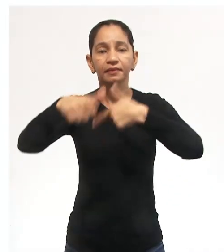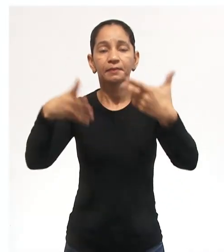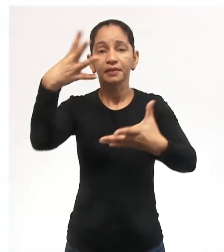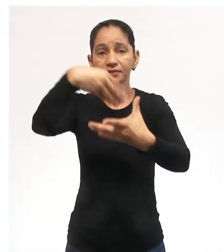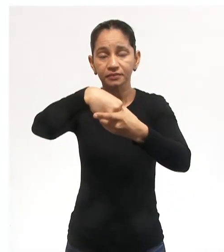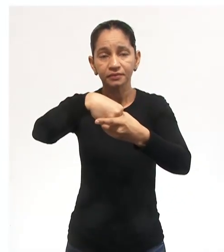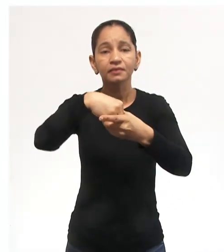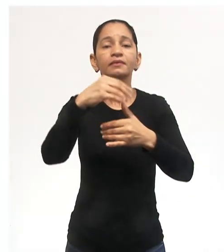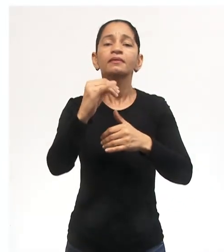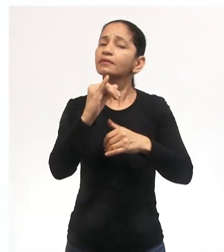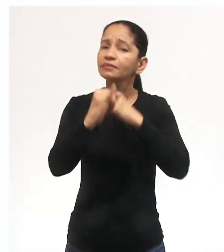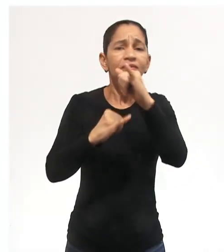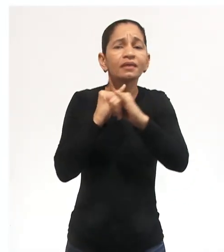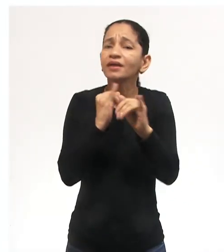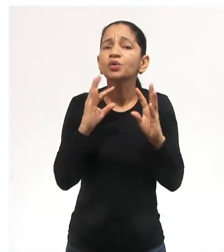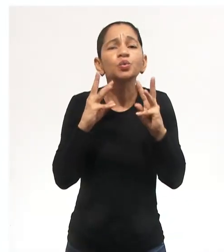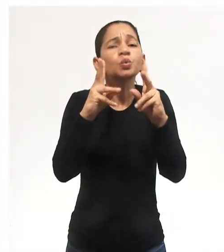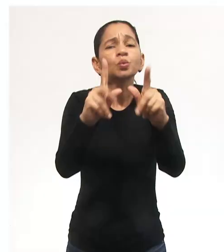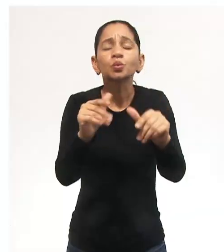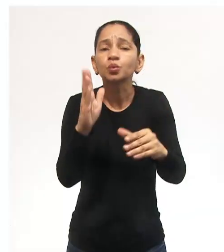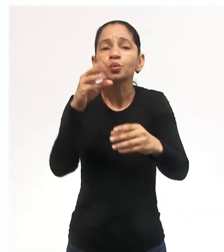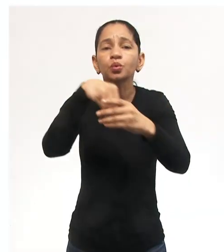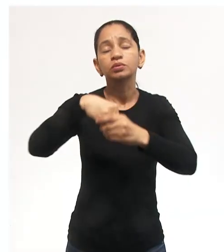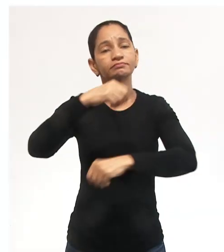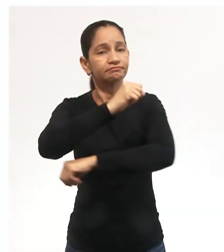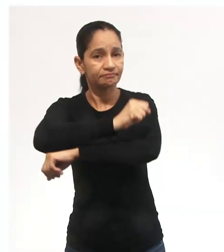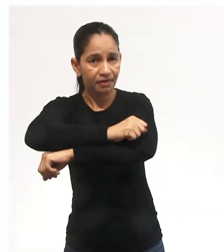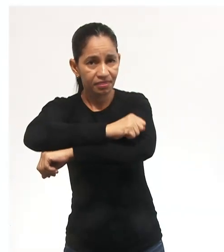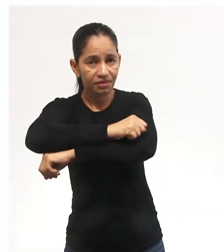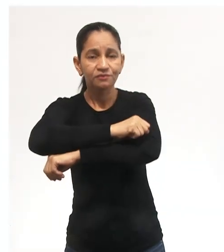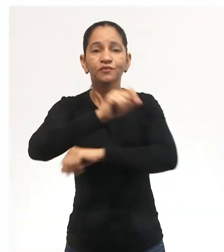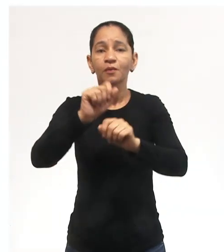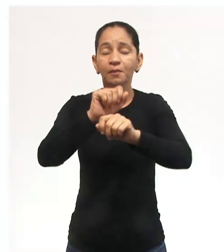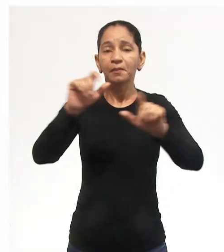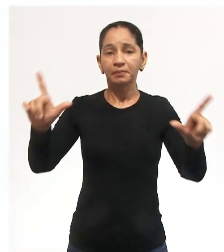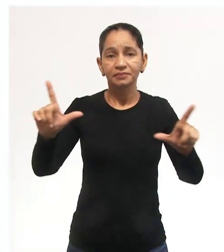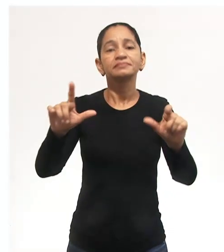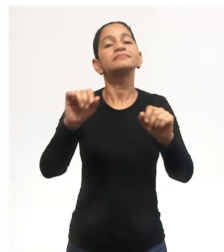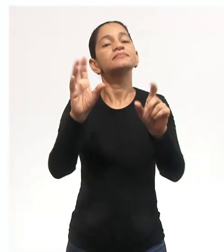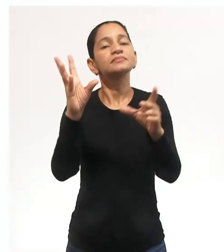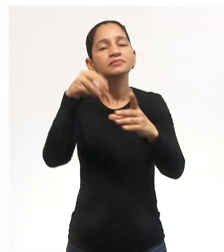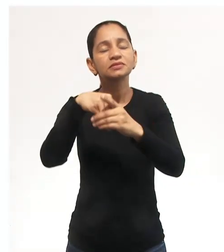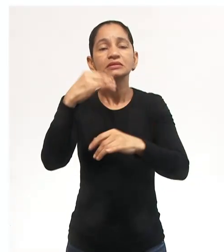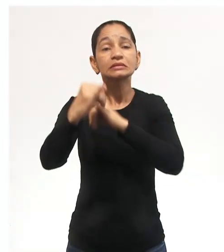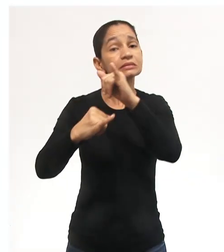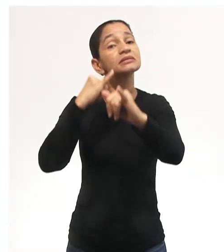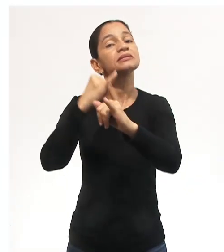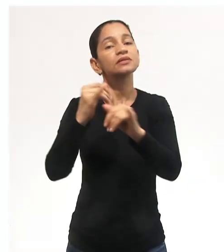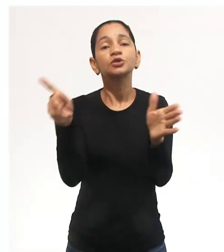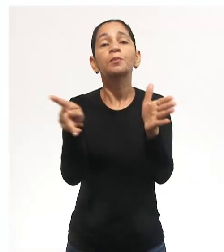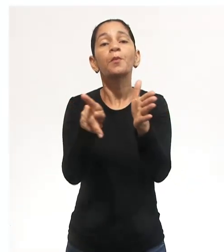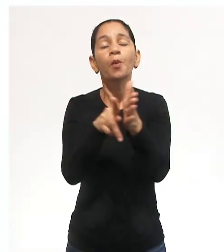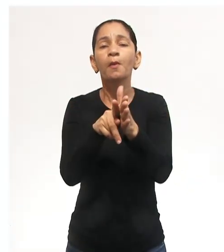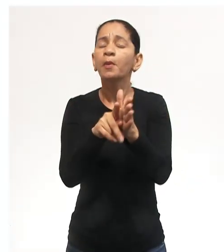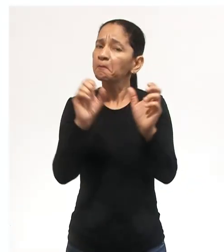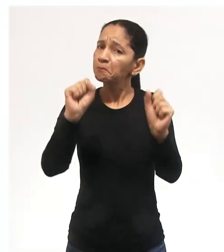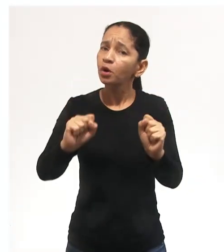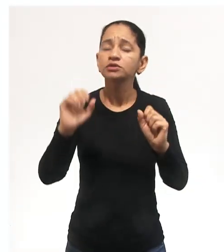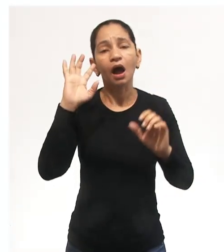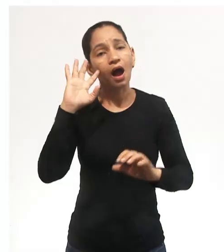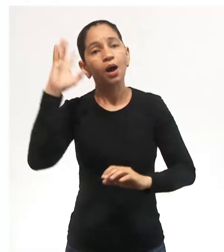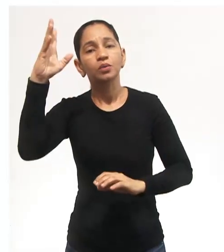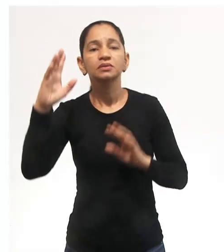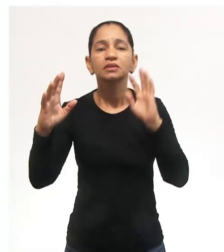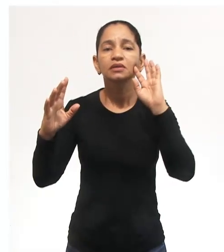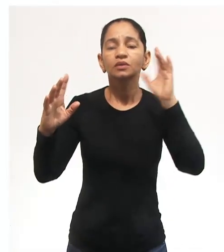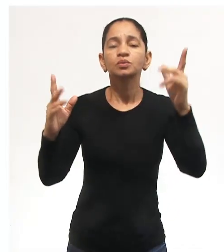pela internet, utilizando plataformas digitais. Pode acontecer de formas diferentes, né? Que